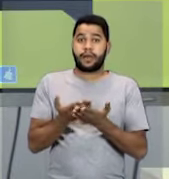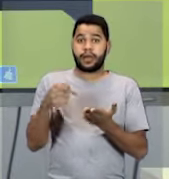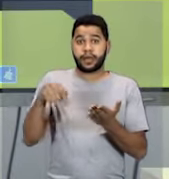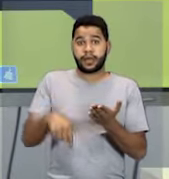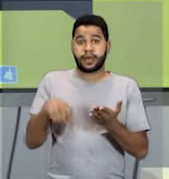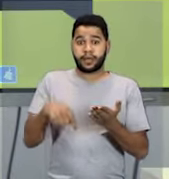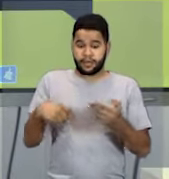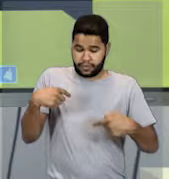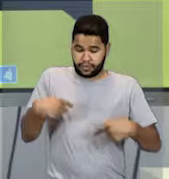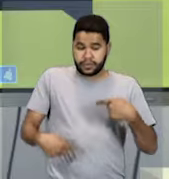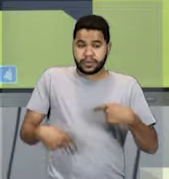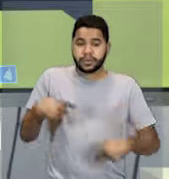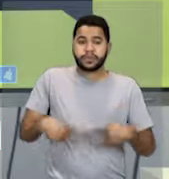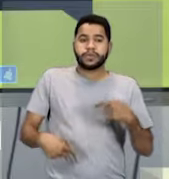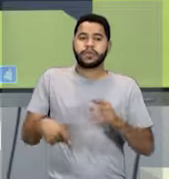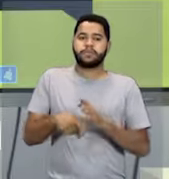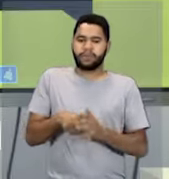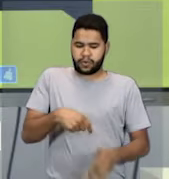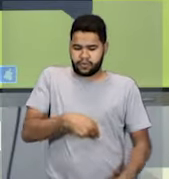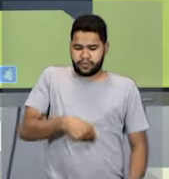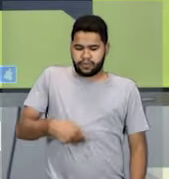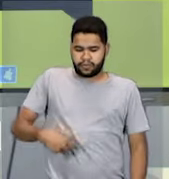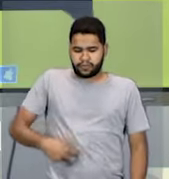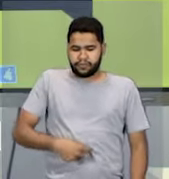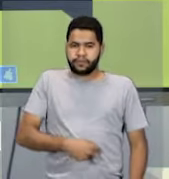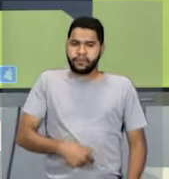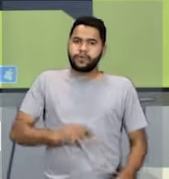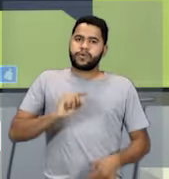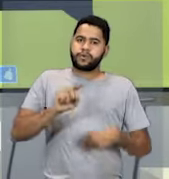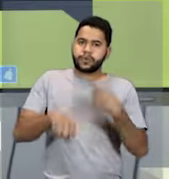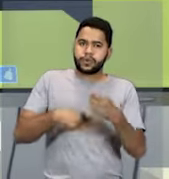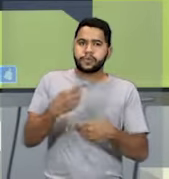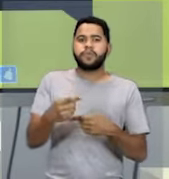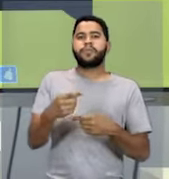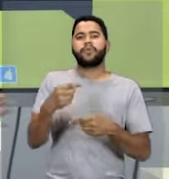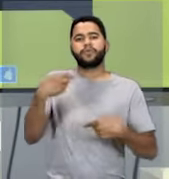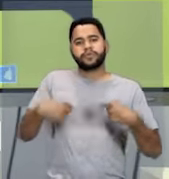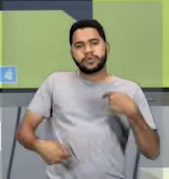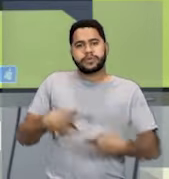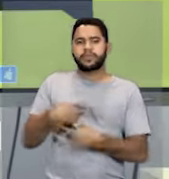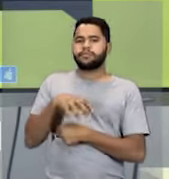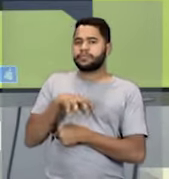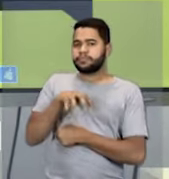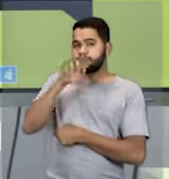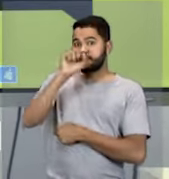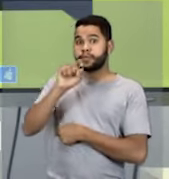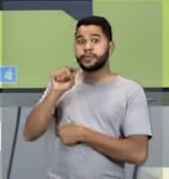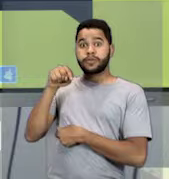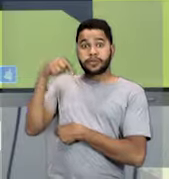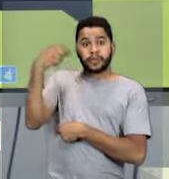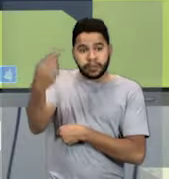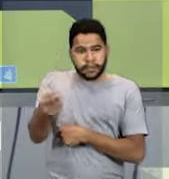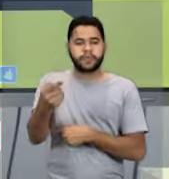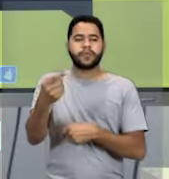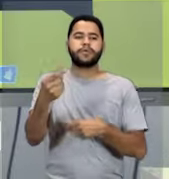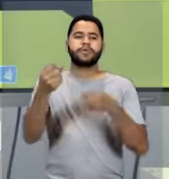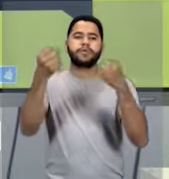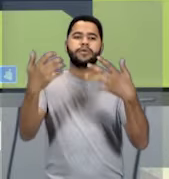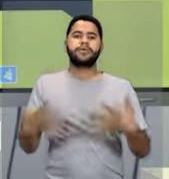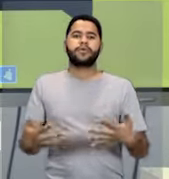aula o sistema digestório, no próximo a gente vai ver o sistema respiratório, na outra nós vamos ver